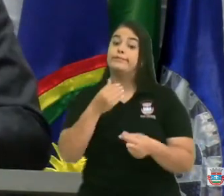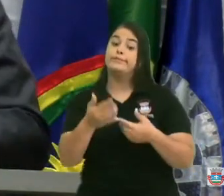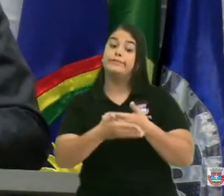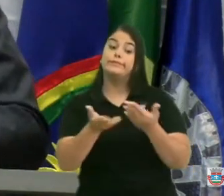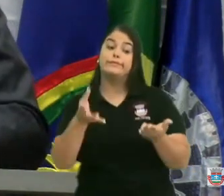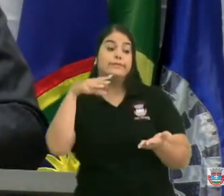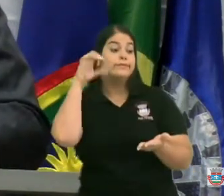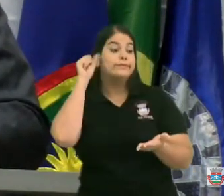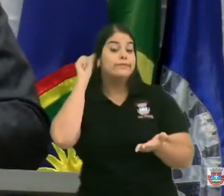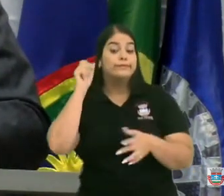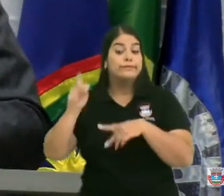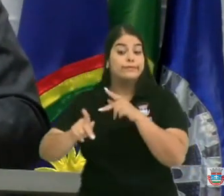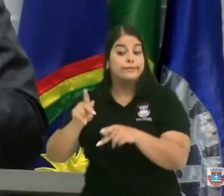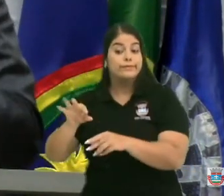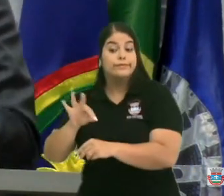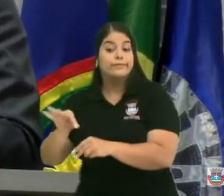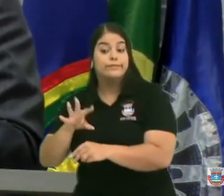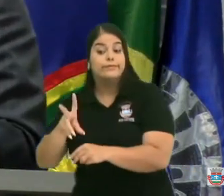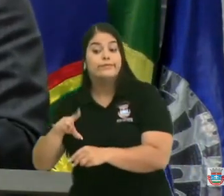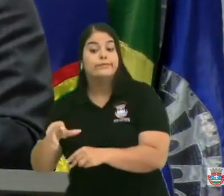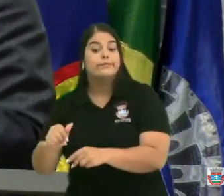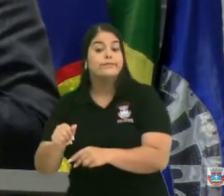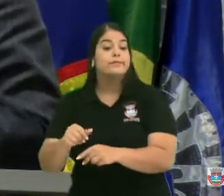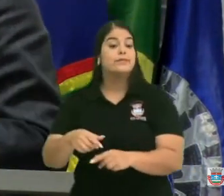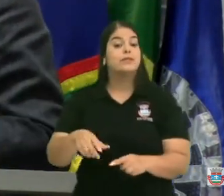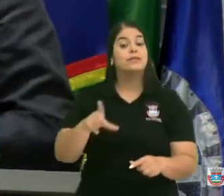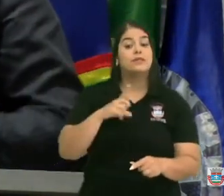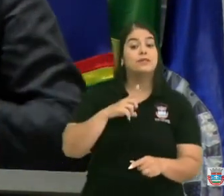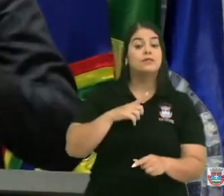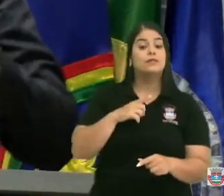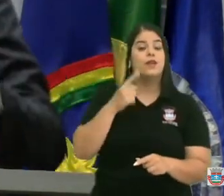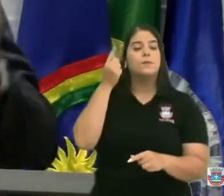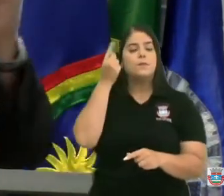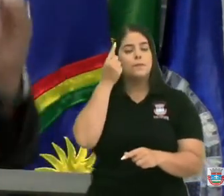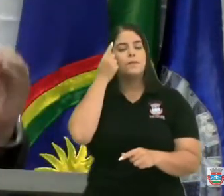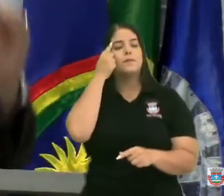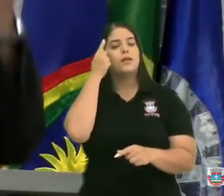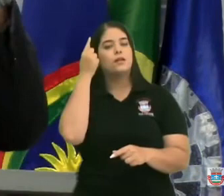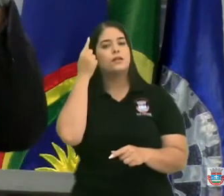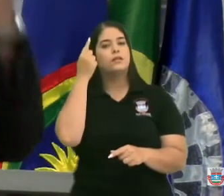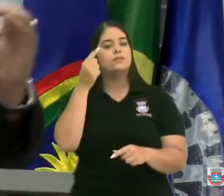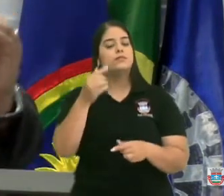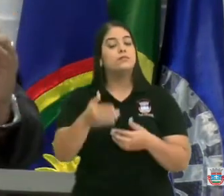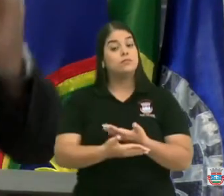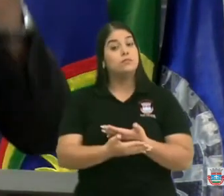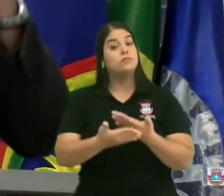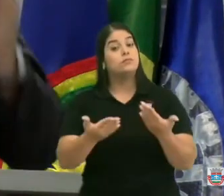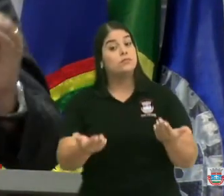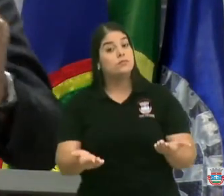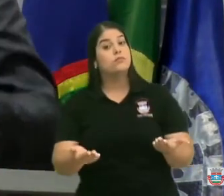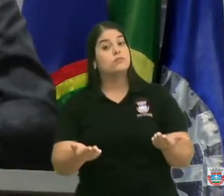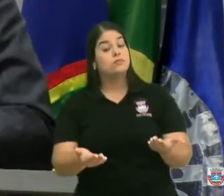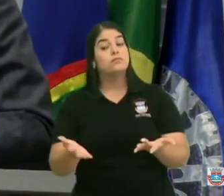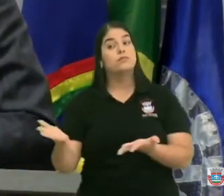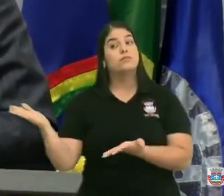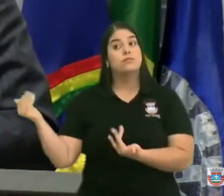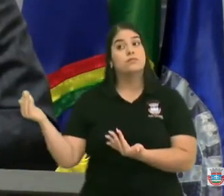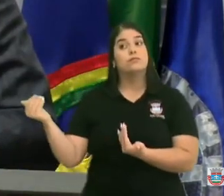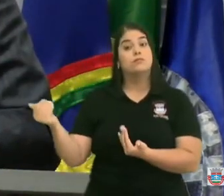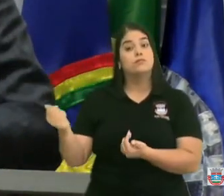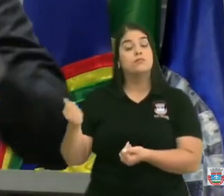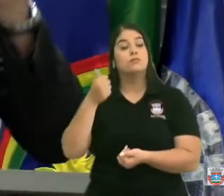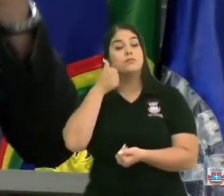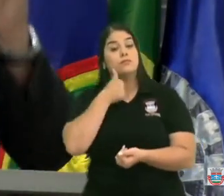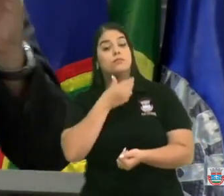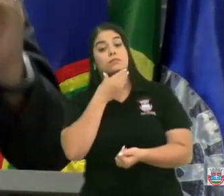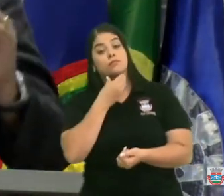Santo, que se houvesse consciência em cada um dos senhores e das senhoras e dos jovens,